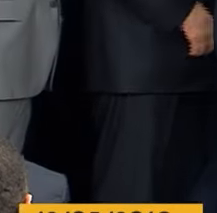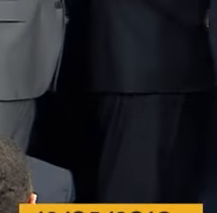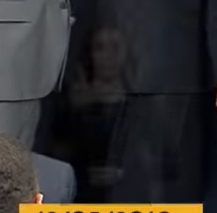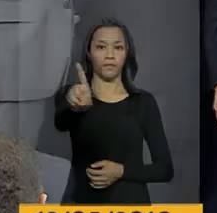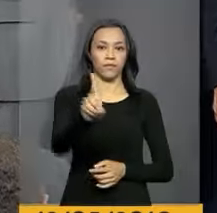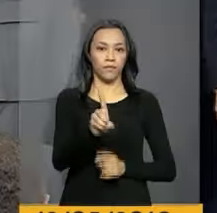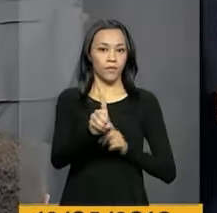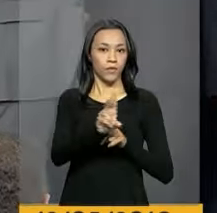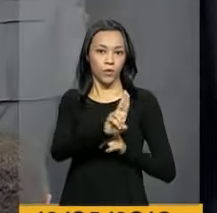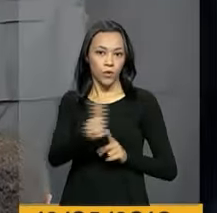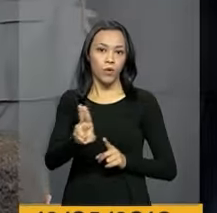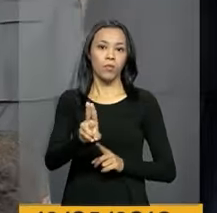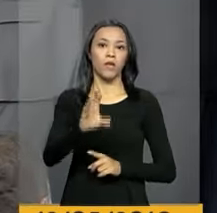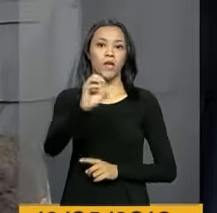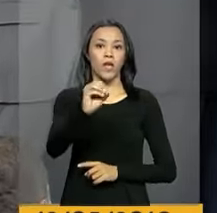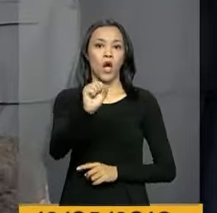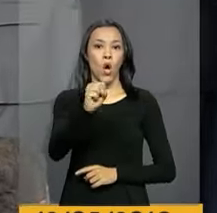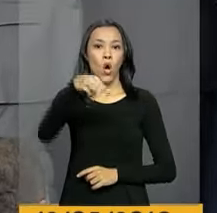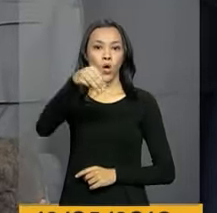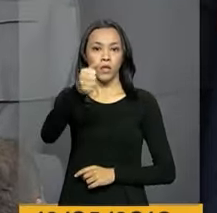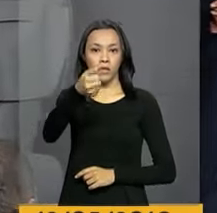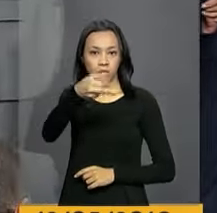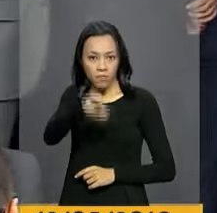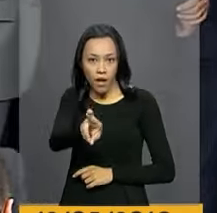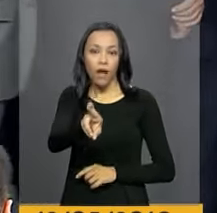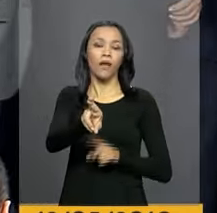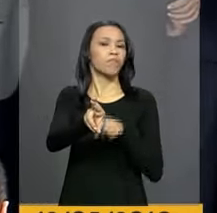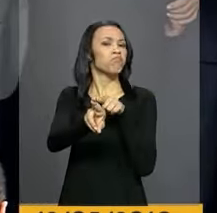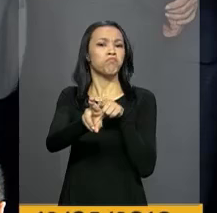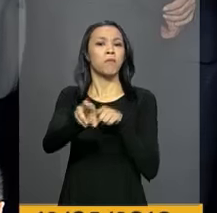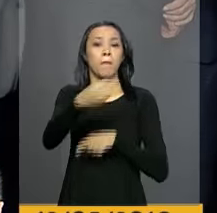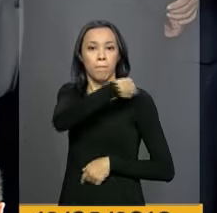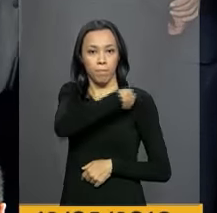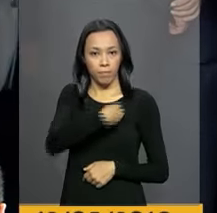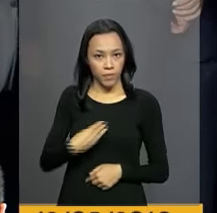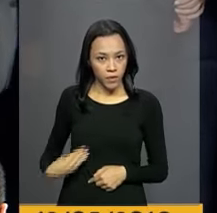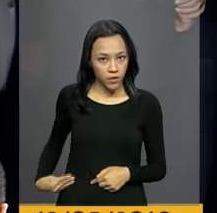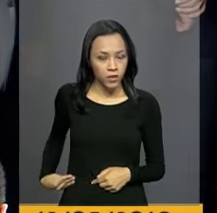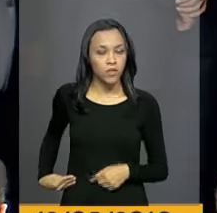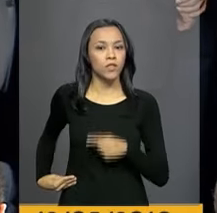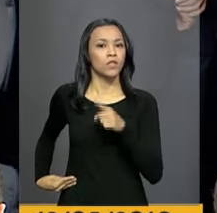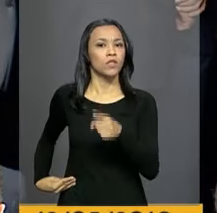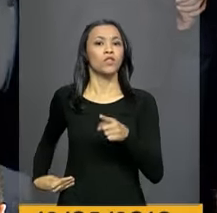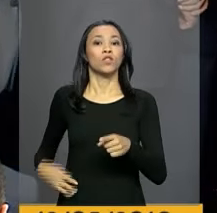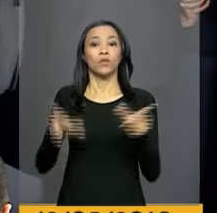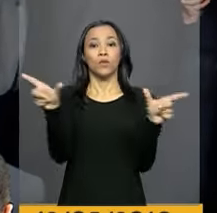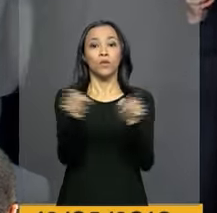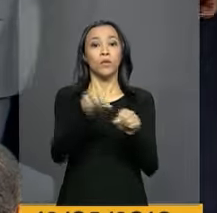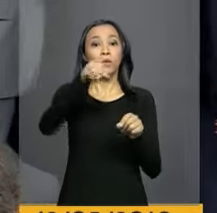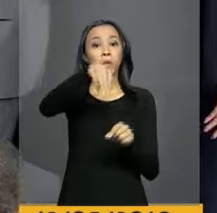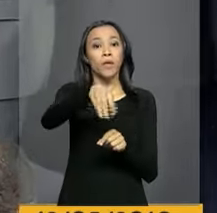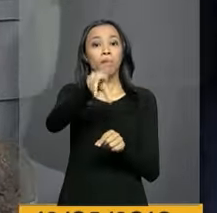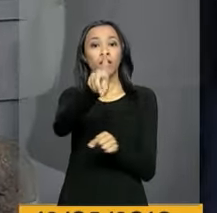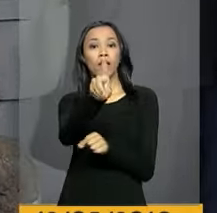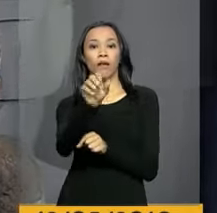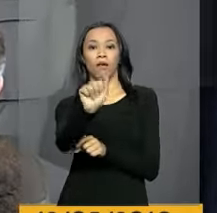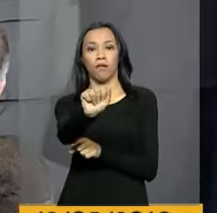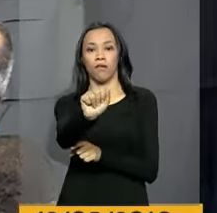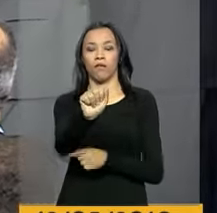Osmar Gasparini Terra, ministro do Desenvolvimento Social e Agrário.